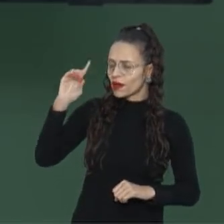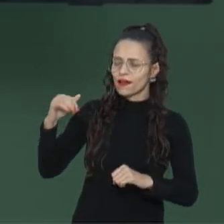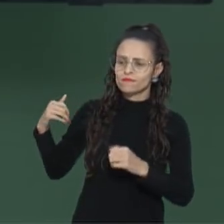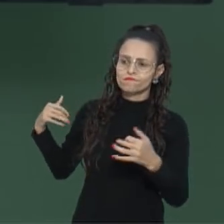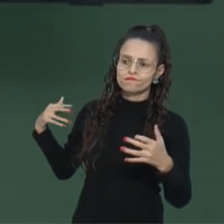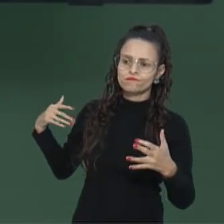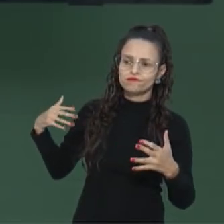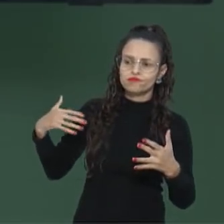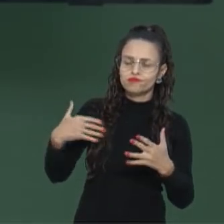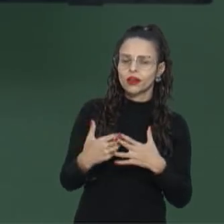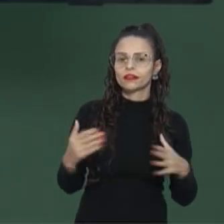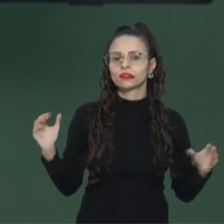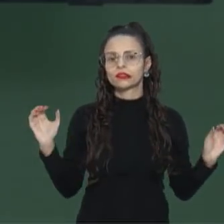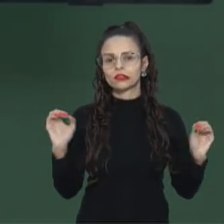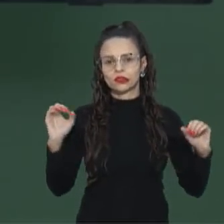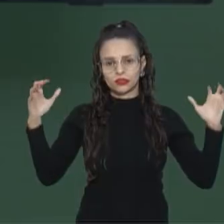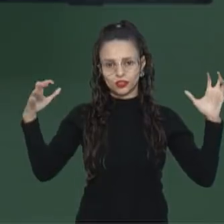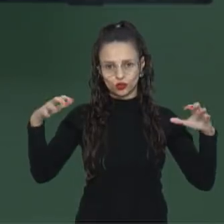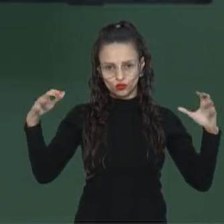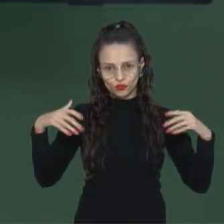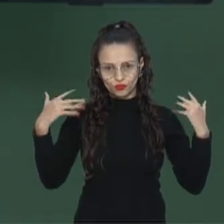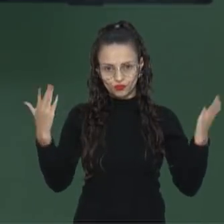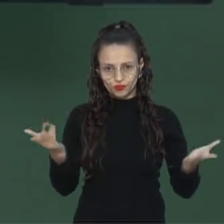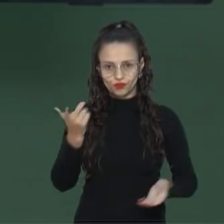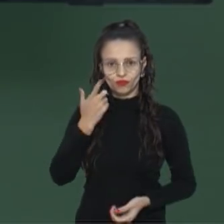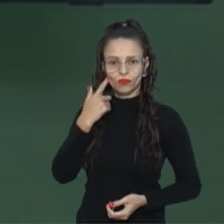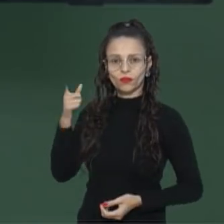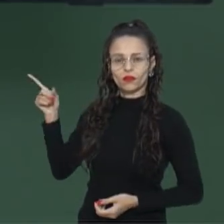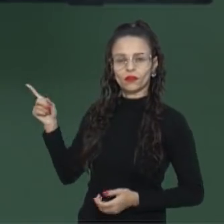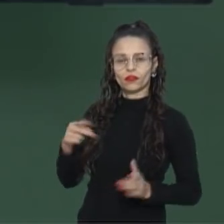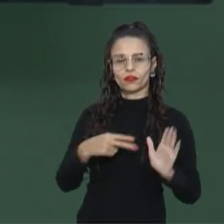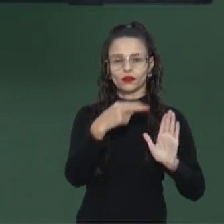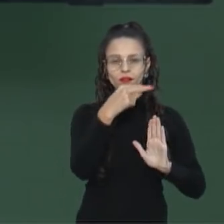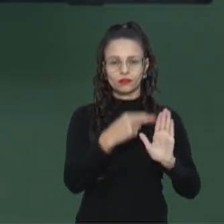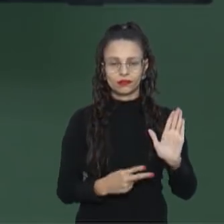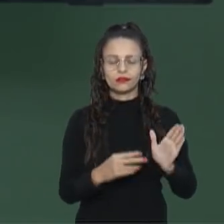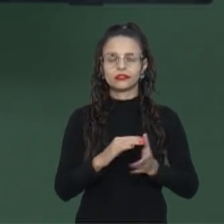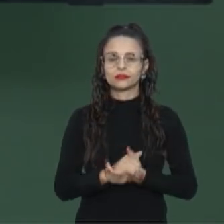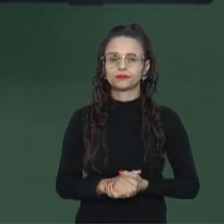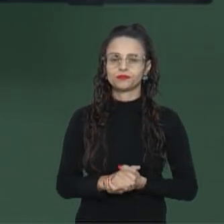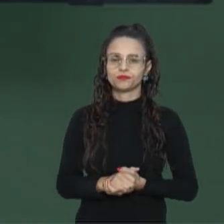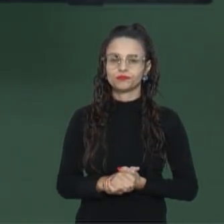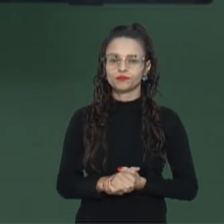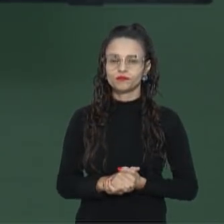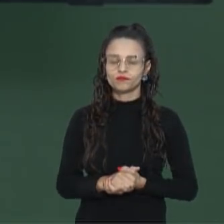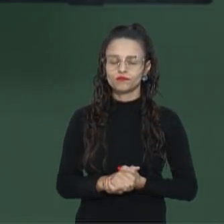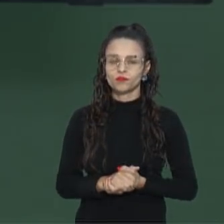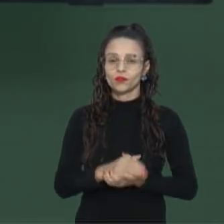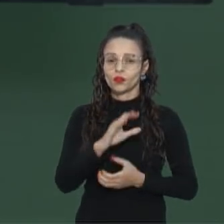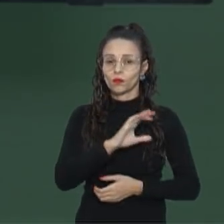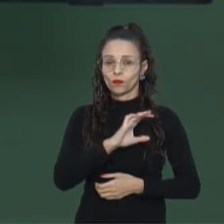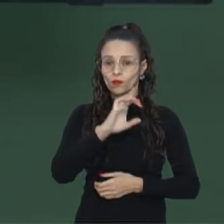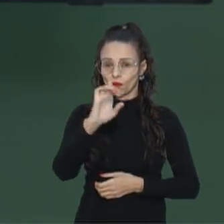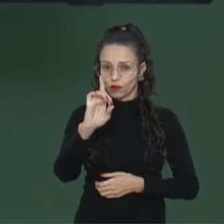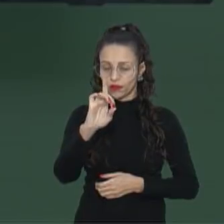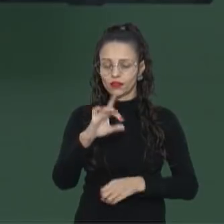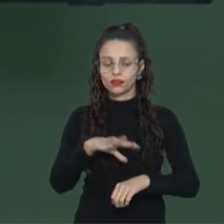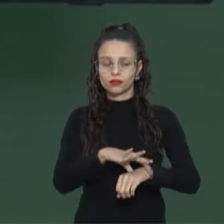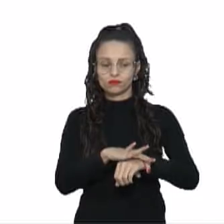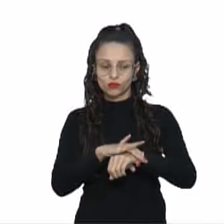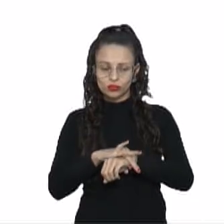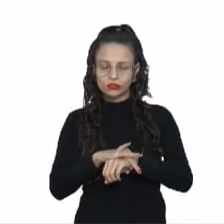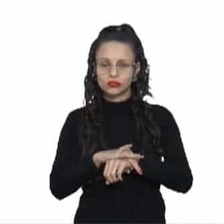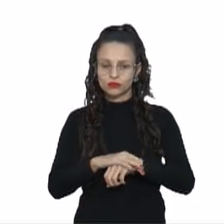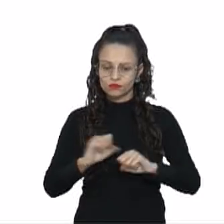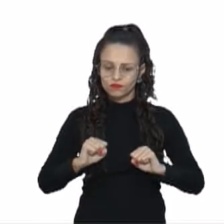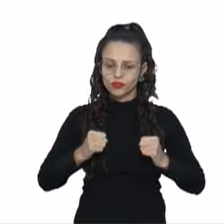realmente fosse eficiente. E o que que diz a reportagem? A Coordenadoria Estadual de Proteção e Defesa Civil publicou um